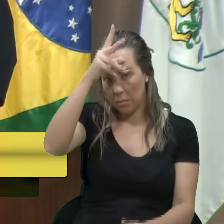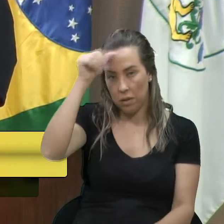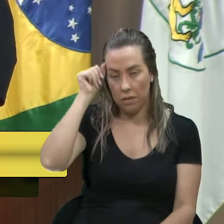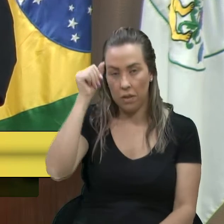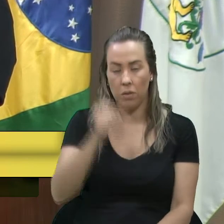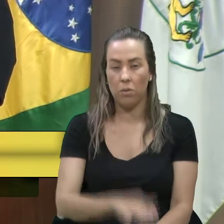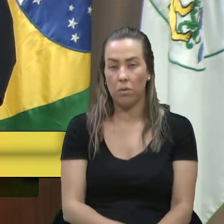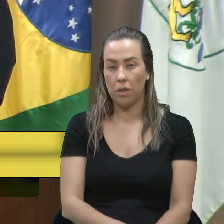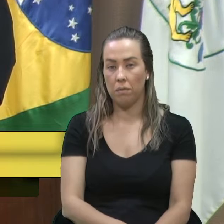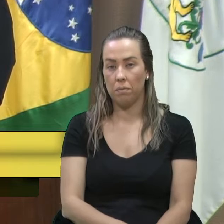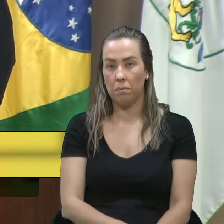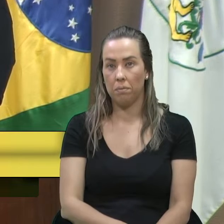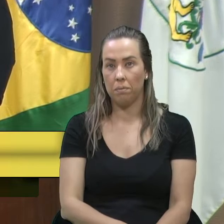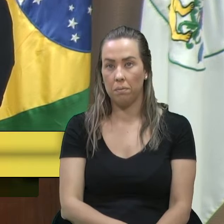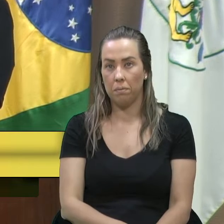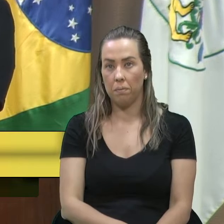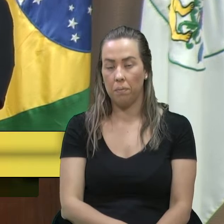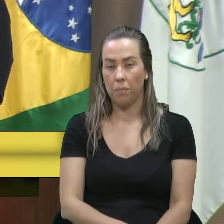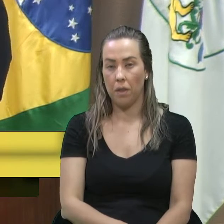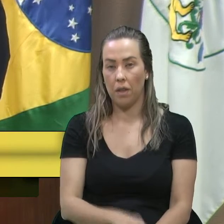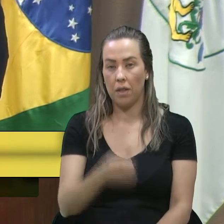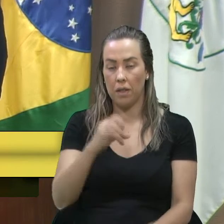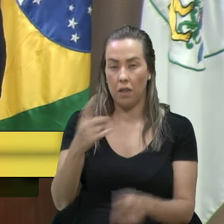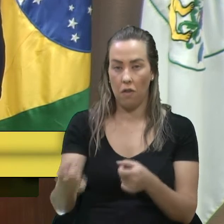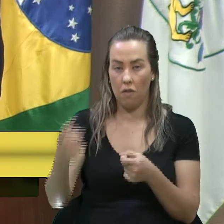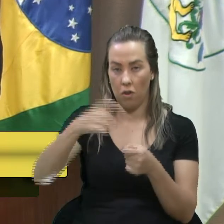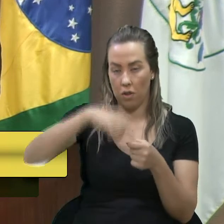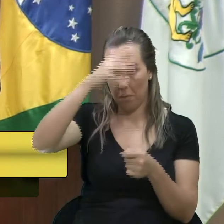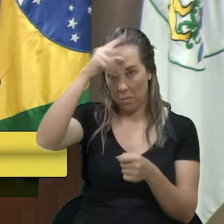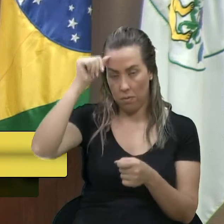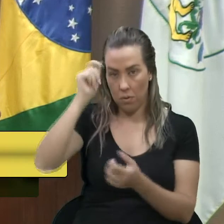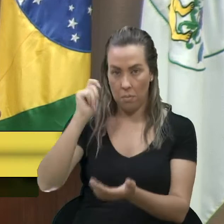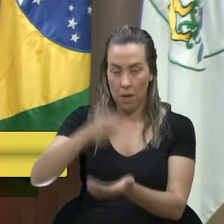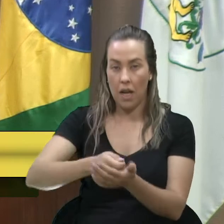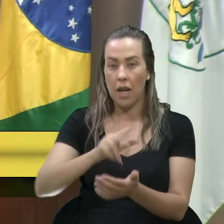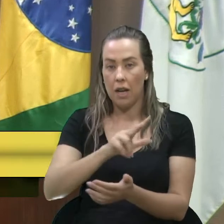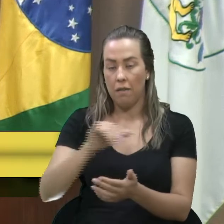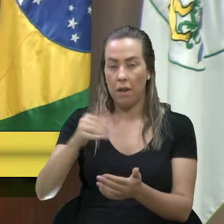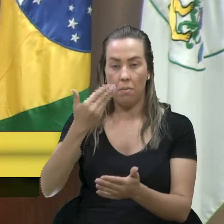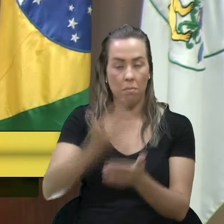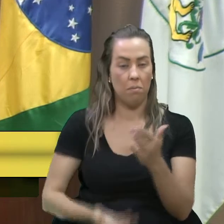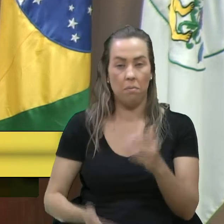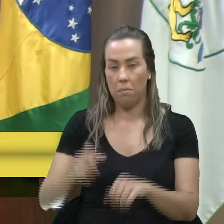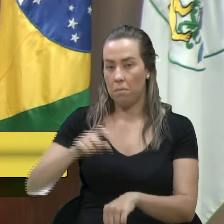Prefeitura. E se voltar para a Prefeitura pagar, vai ficar pior.